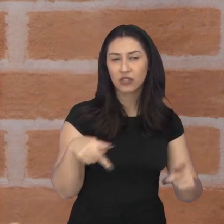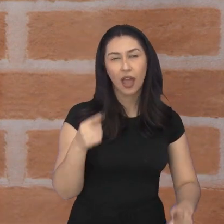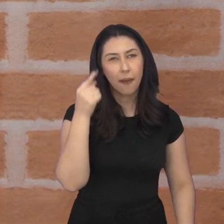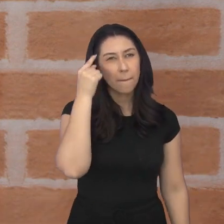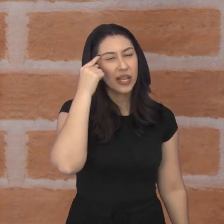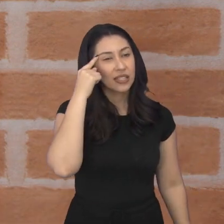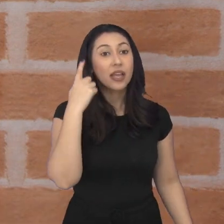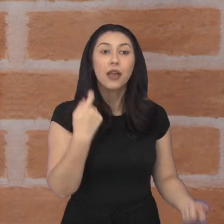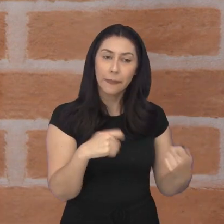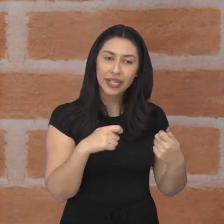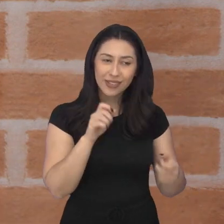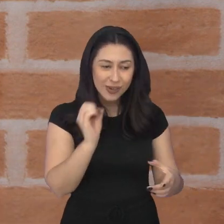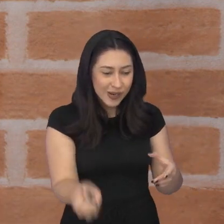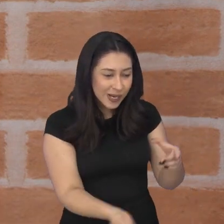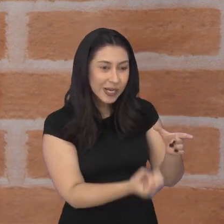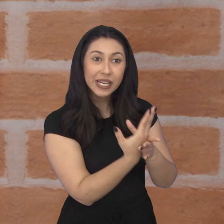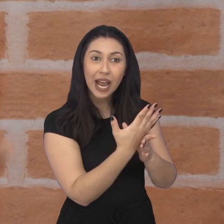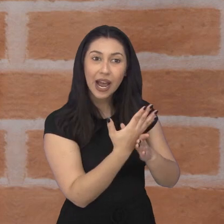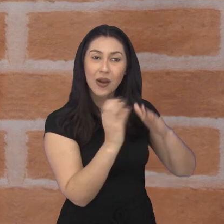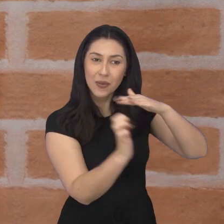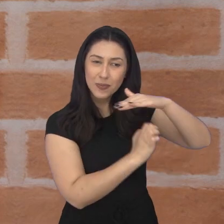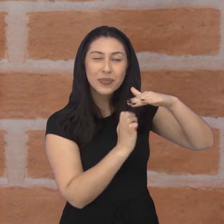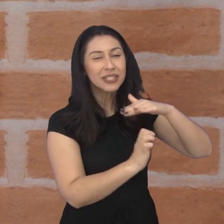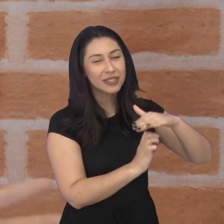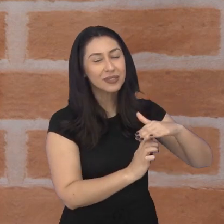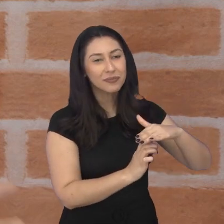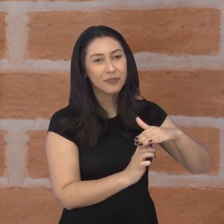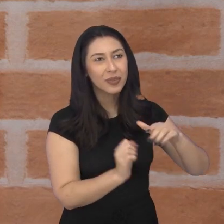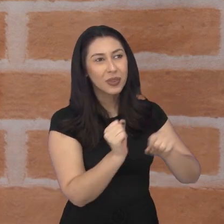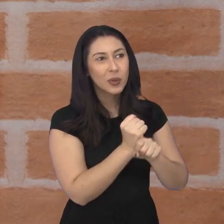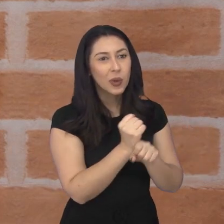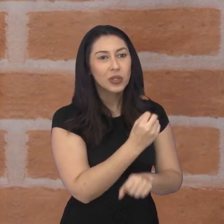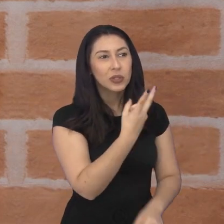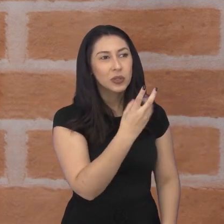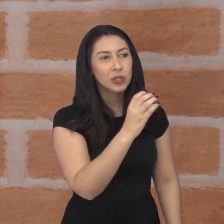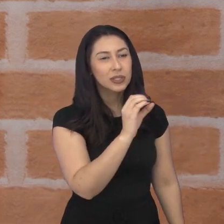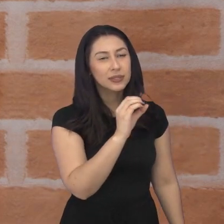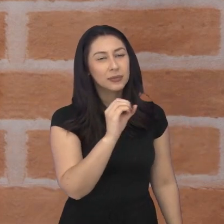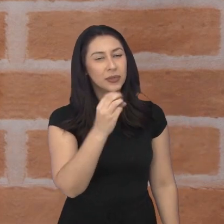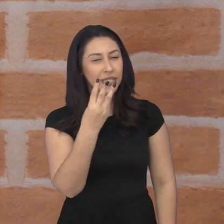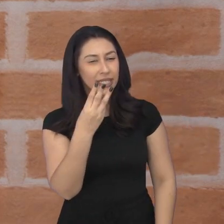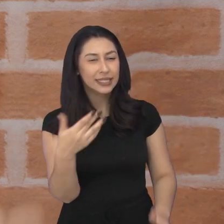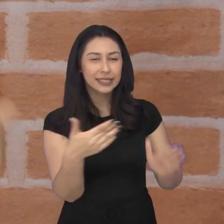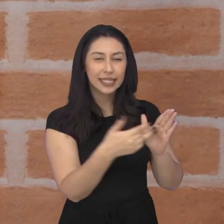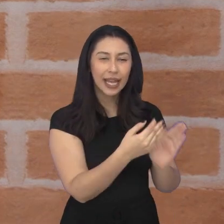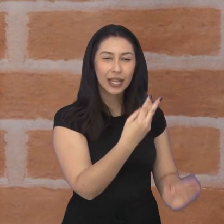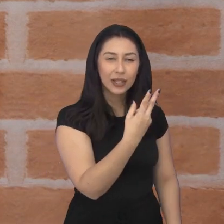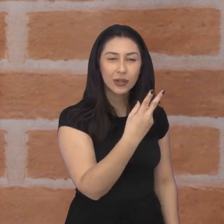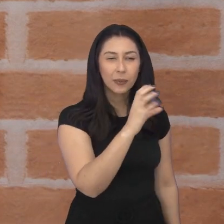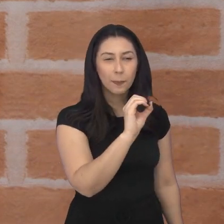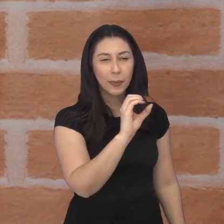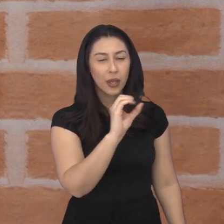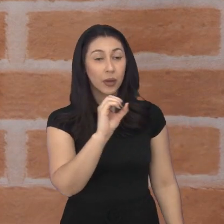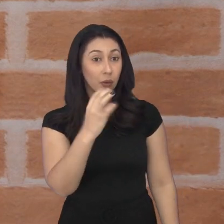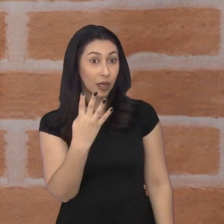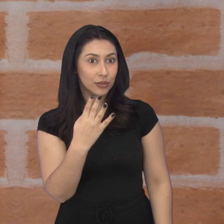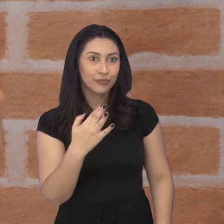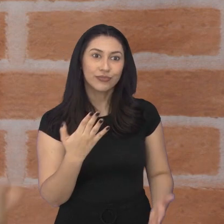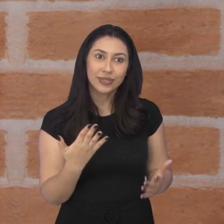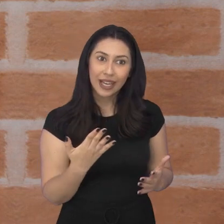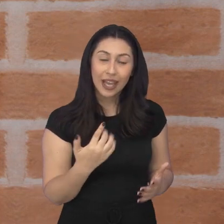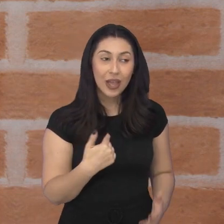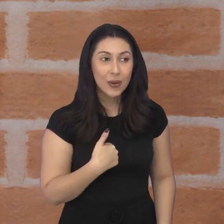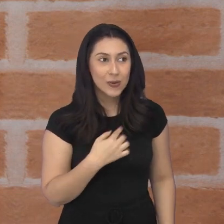realmente para fazer essa transição de carreira. Sim. Então, a gente fundou a empresa de 2003 para 2004, só que eu conheci meu marido, o Diogo,